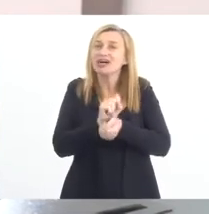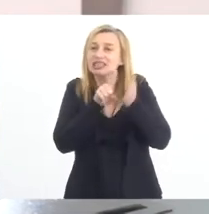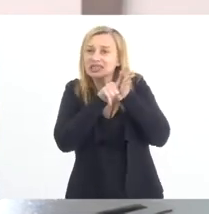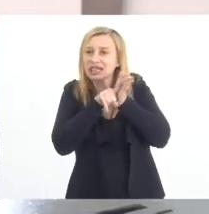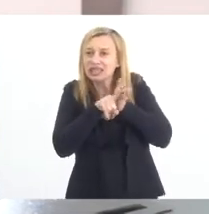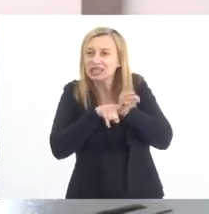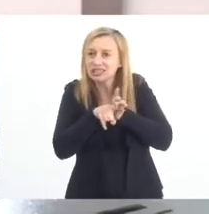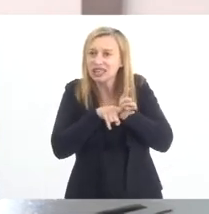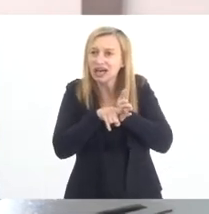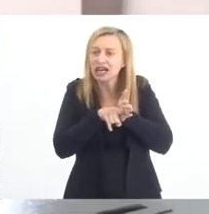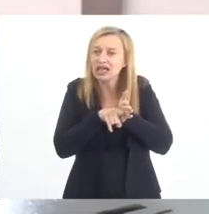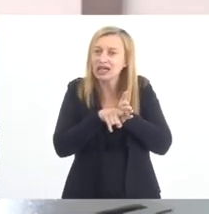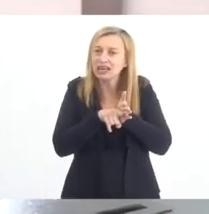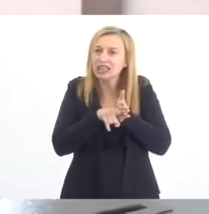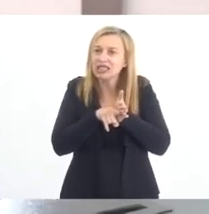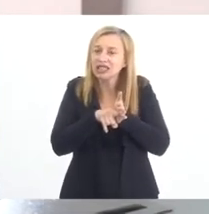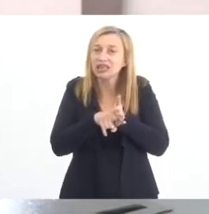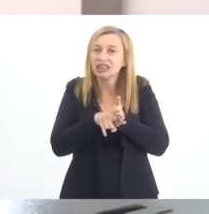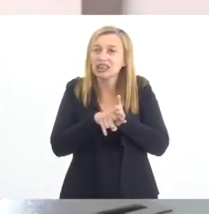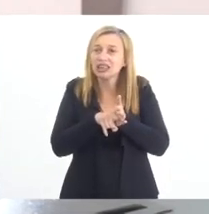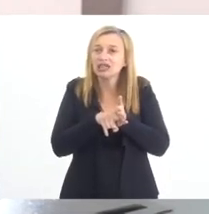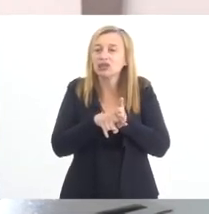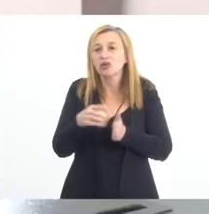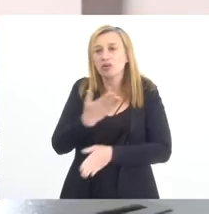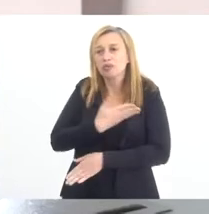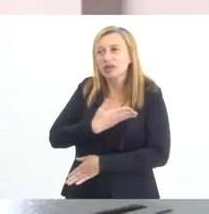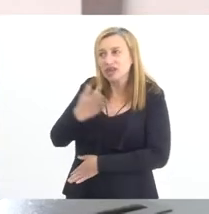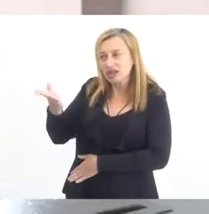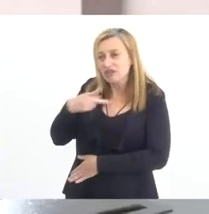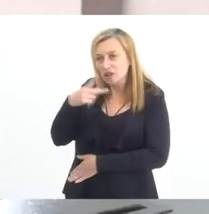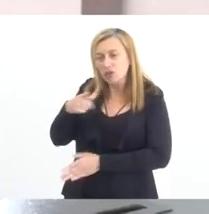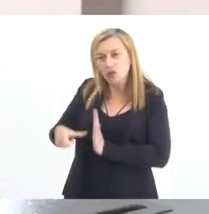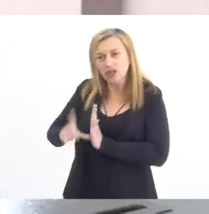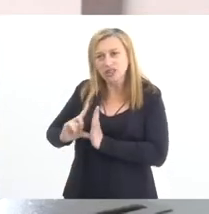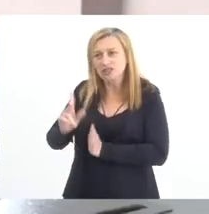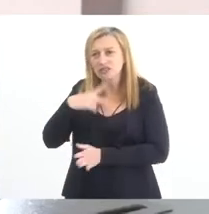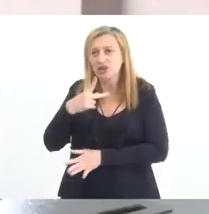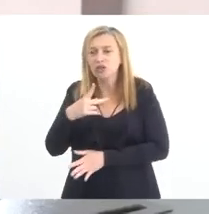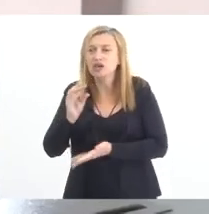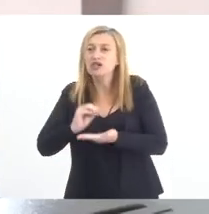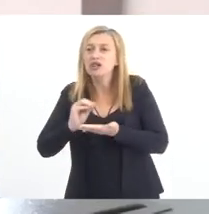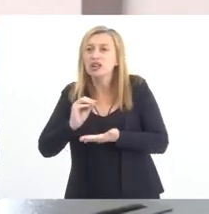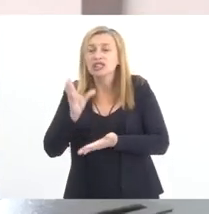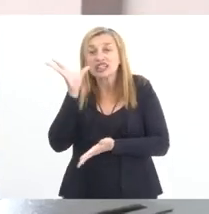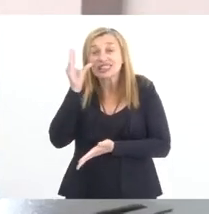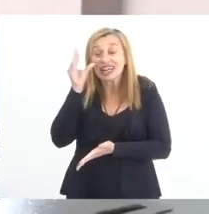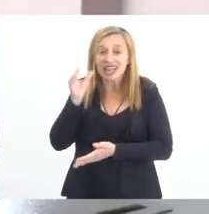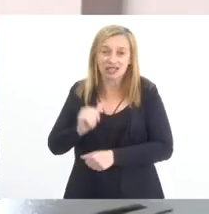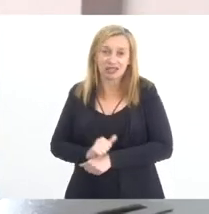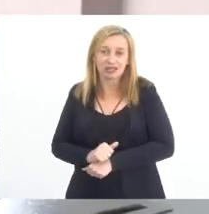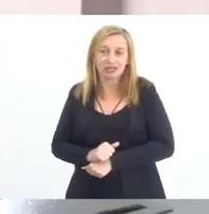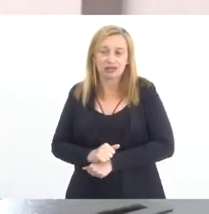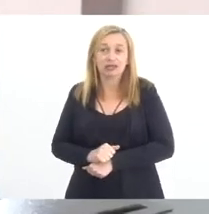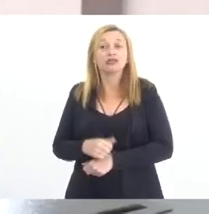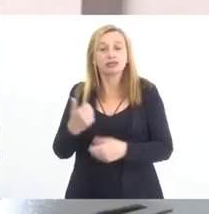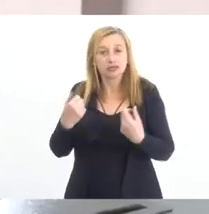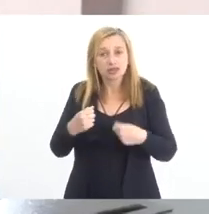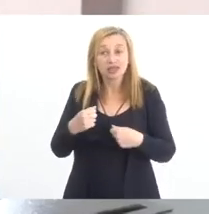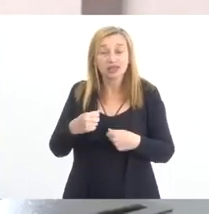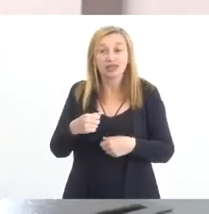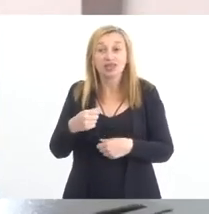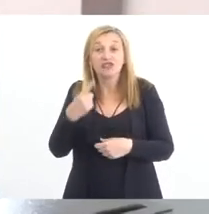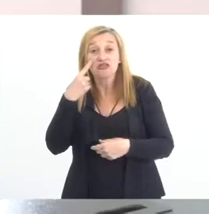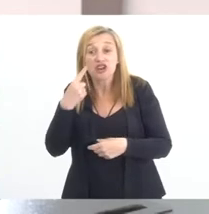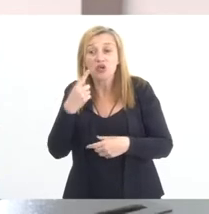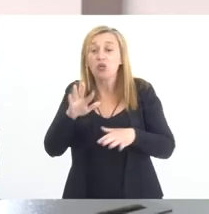analisar. Assim, uma amiga que antecedeu aqui antes falou dos interesses. A gente também tem que entender quais são os